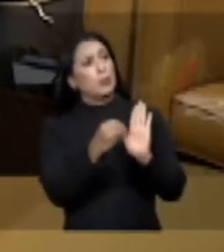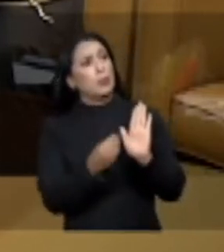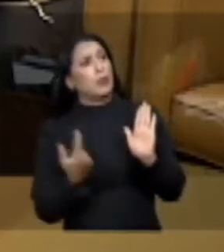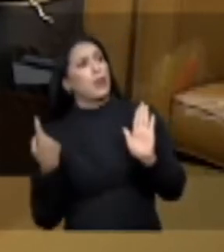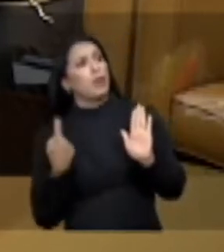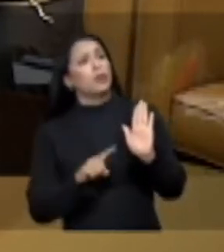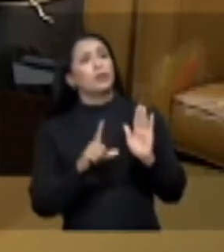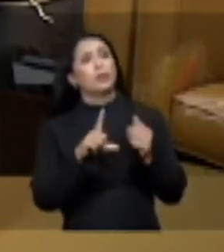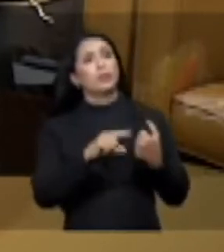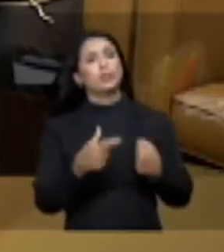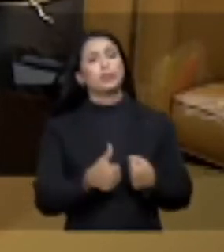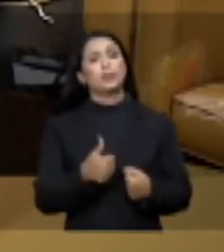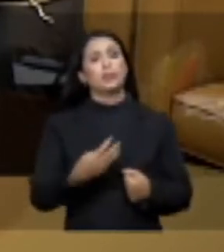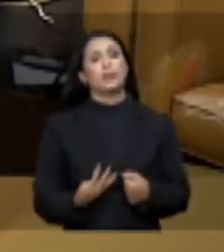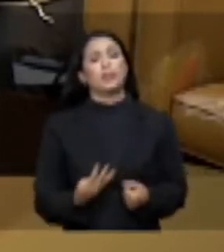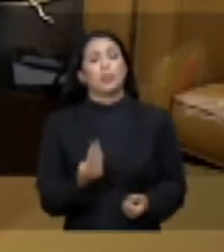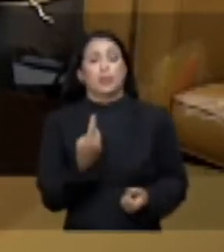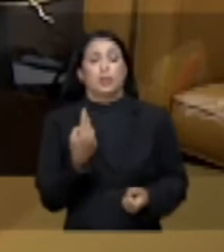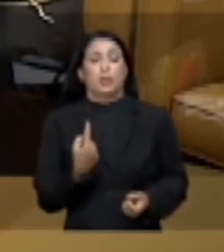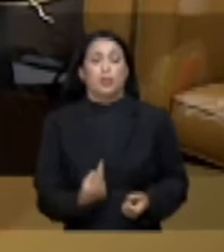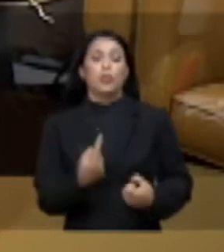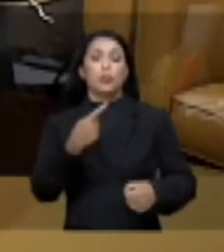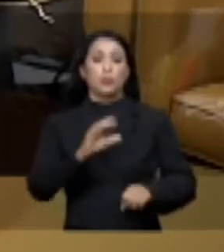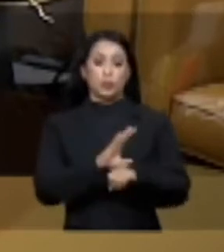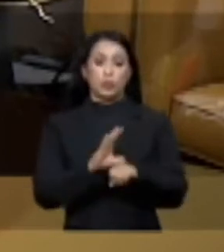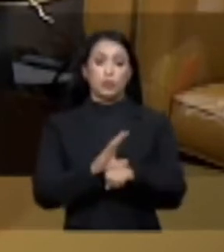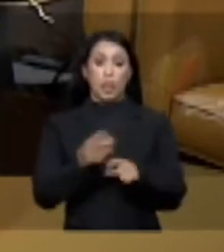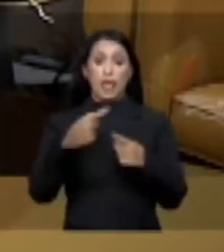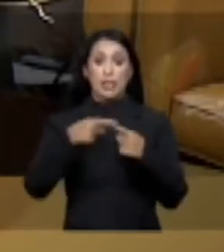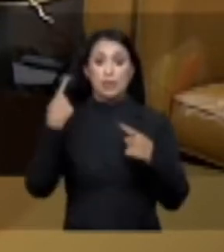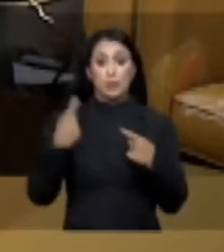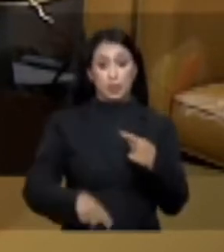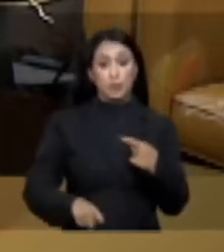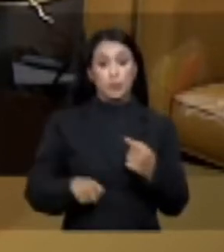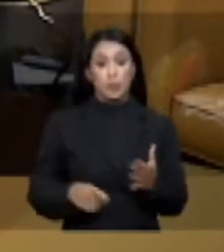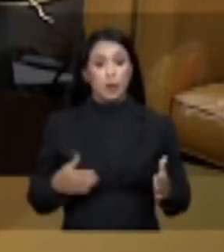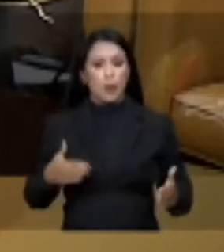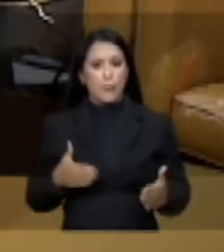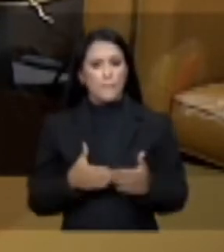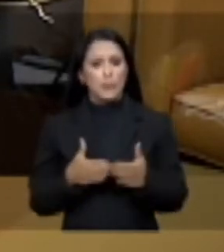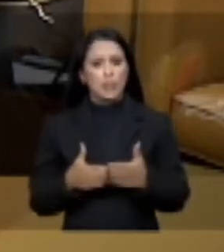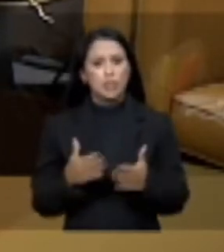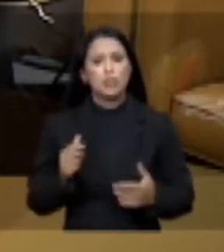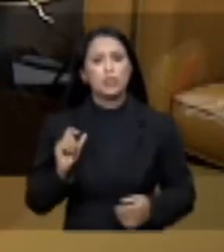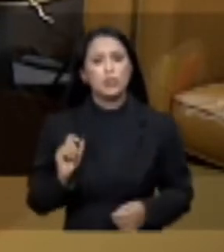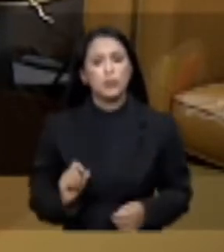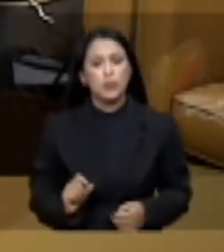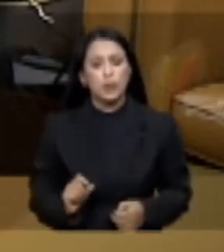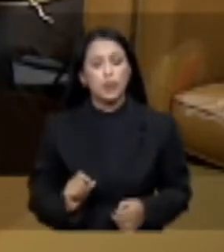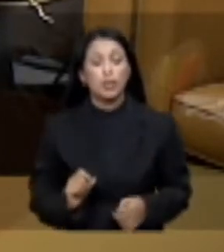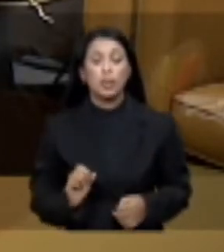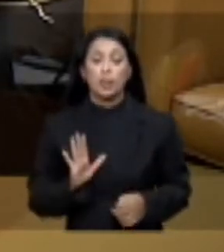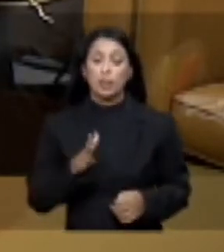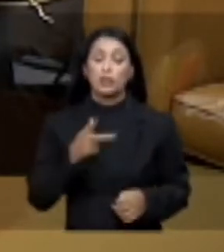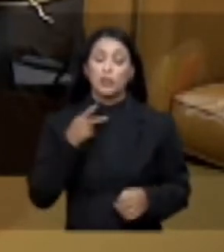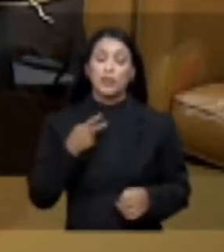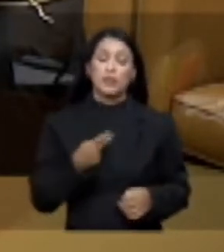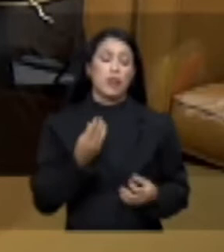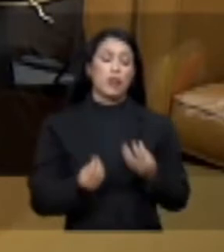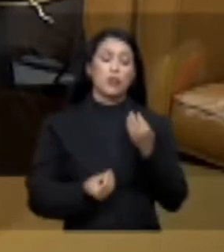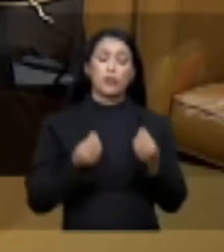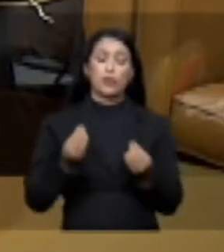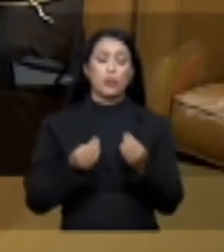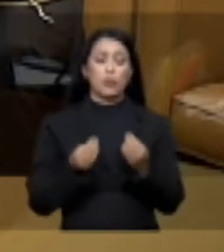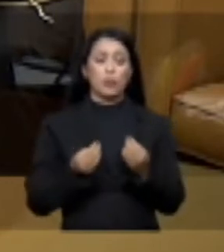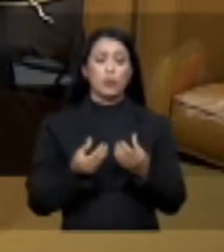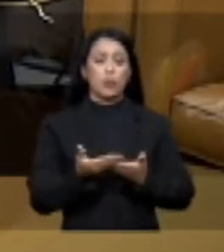ofenderia o artigo 241 da Constituição e que essa proibição impediria, portanto, como se disse, as formas